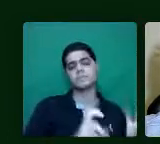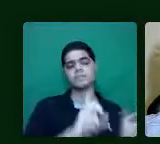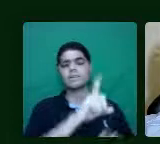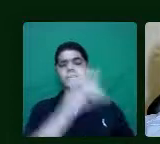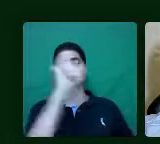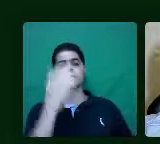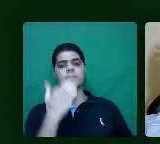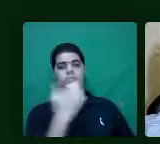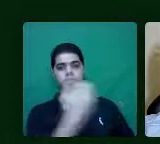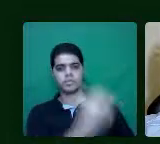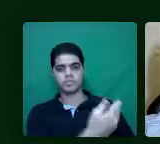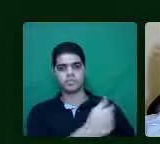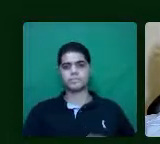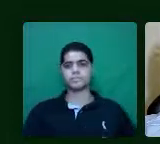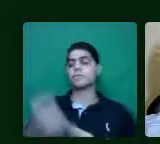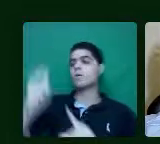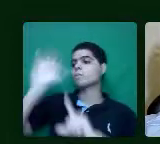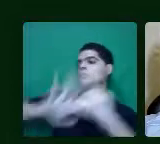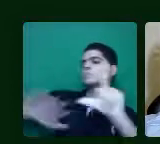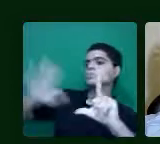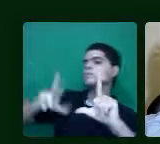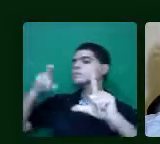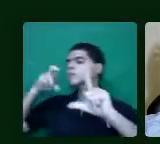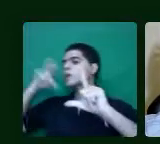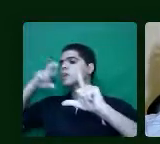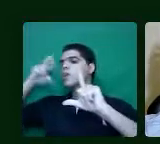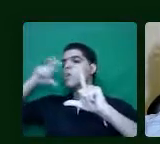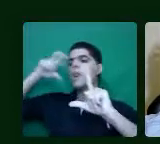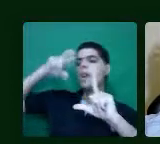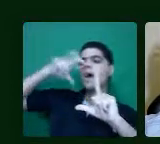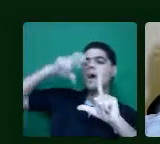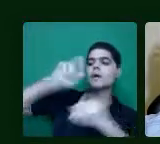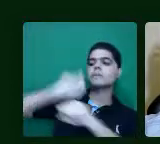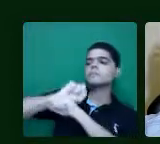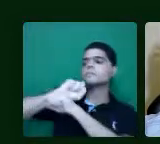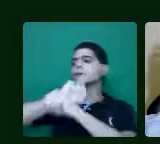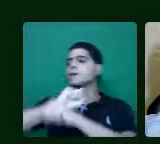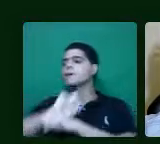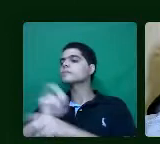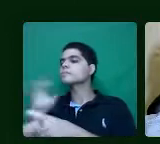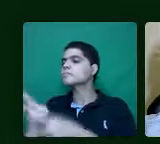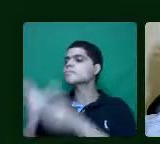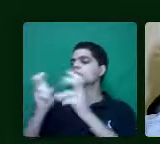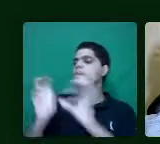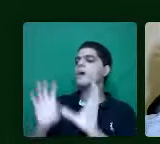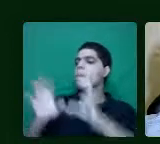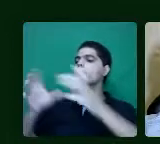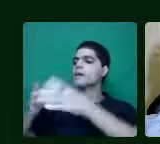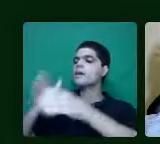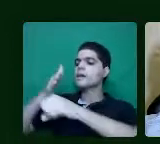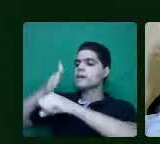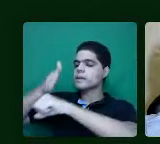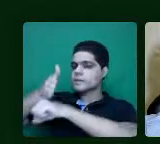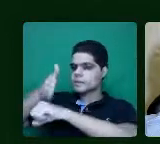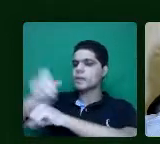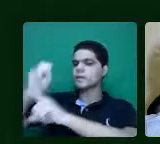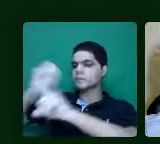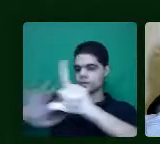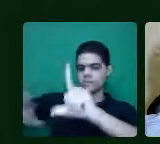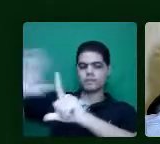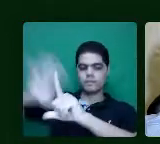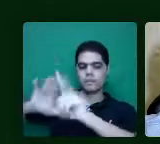nesse canal que vai estar dentro da plataforma, e aí, pontualmente, ele vai até a equipe e faz essa mentoria dentro da própria